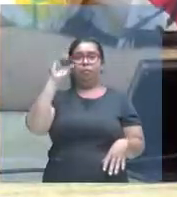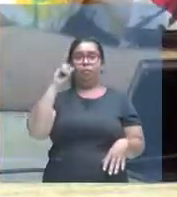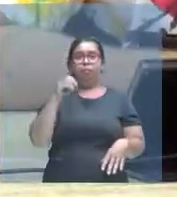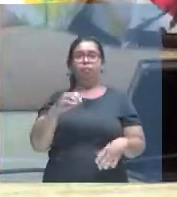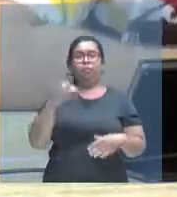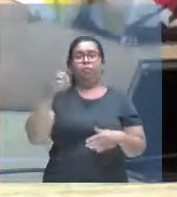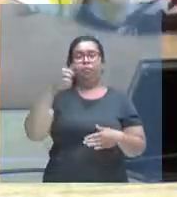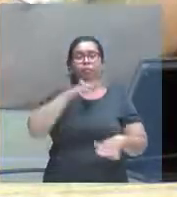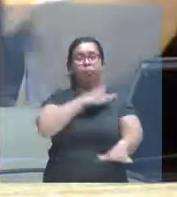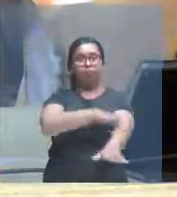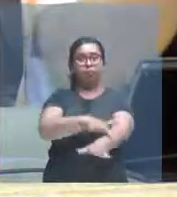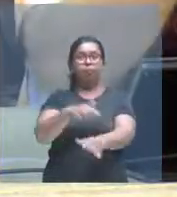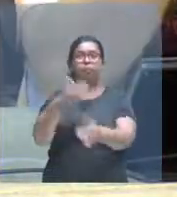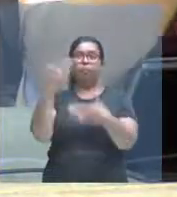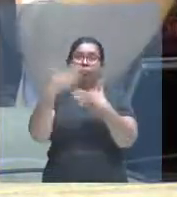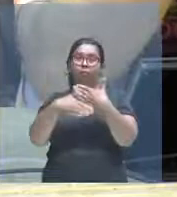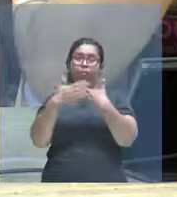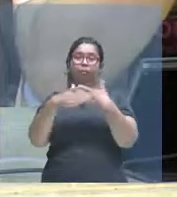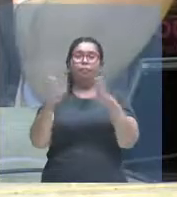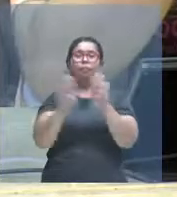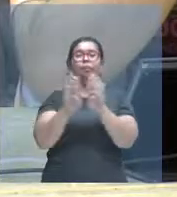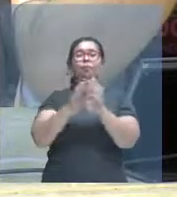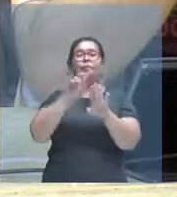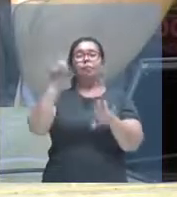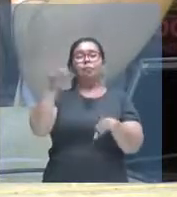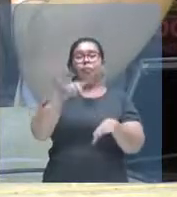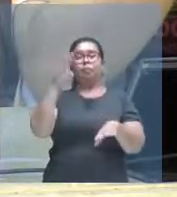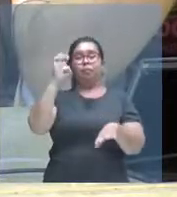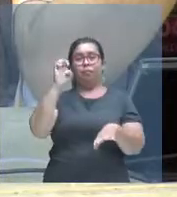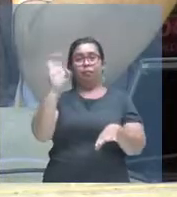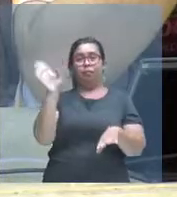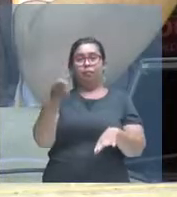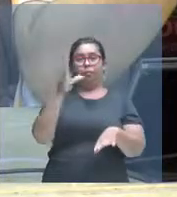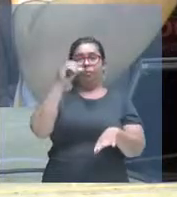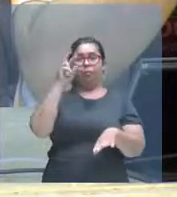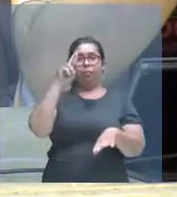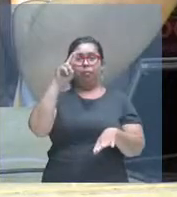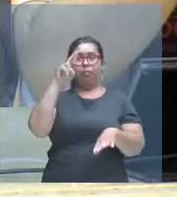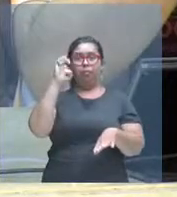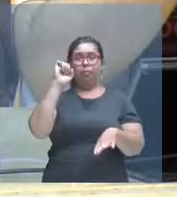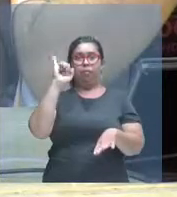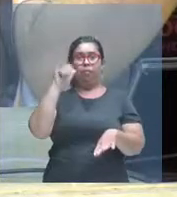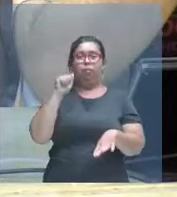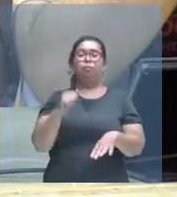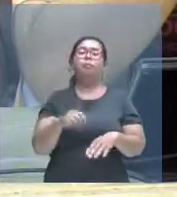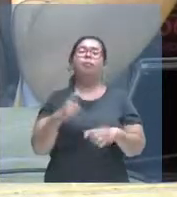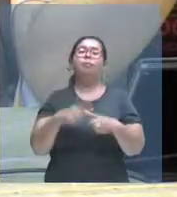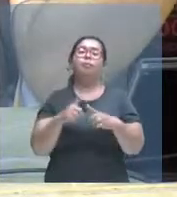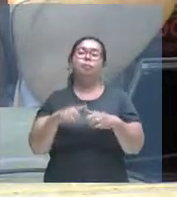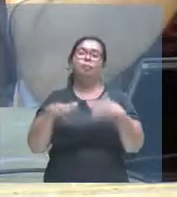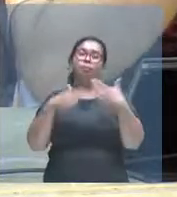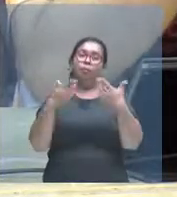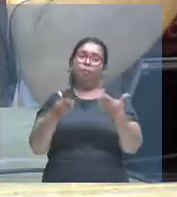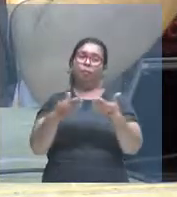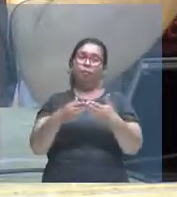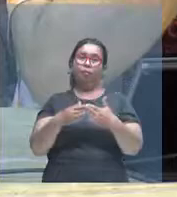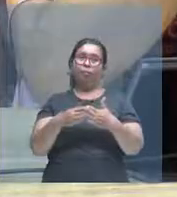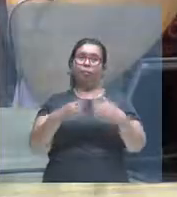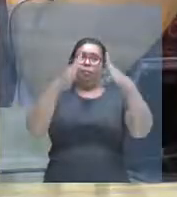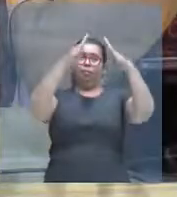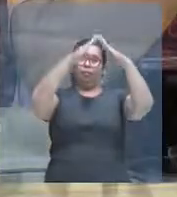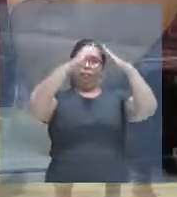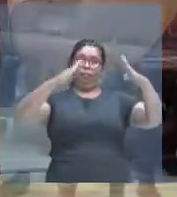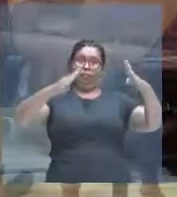presença também de Zé Correia, pelo envolvimento nessa homenagem e por cederem o barracão da Escola